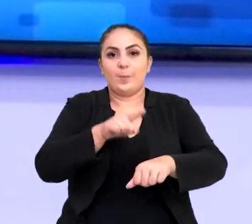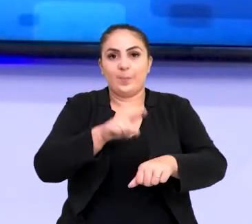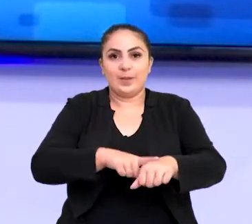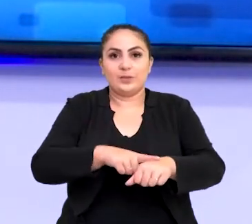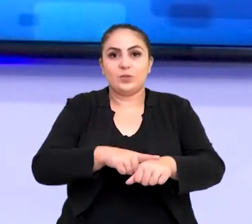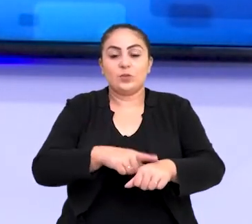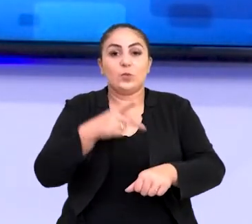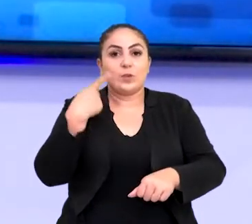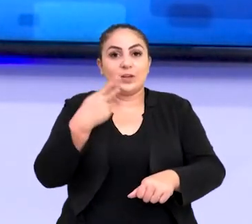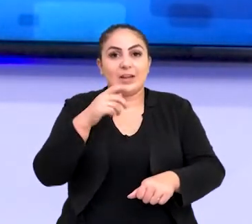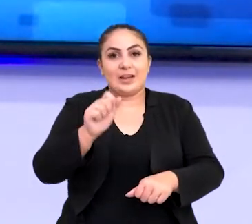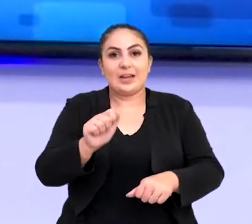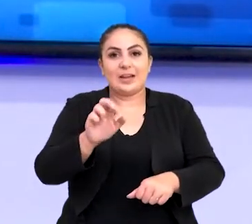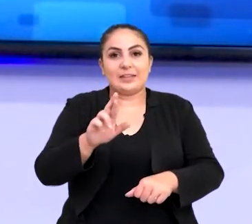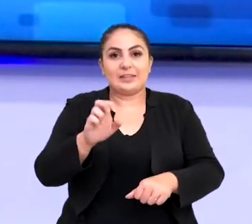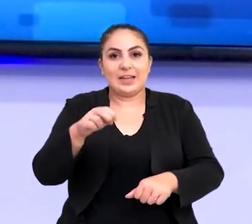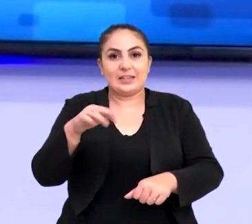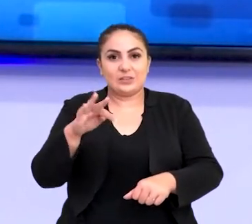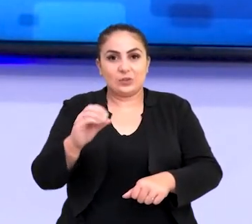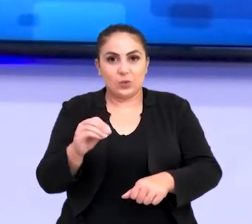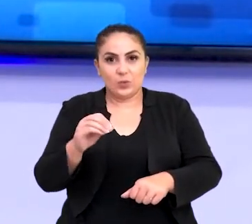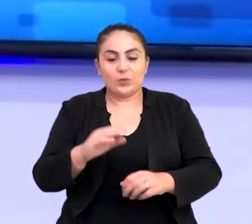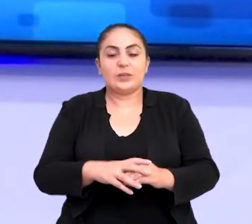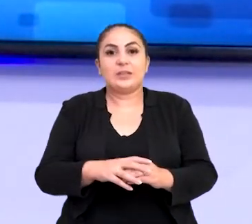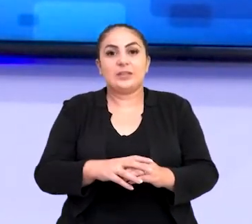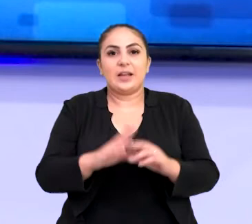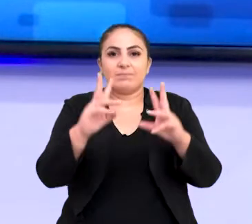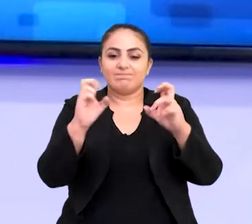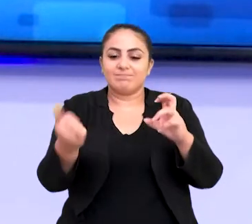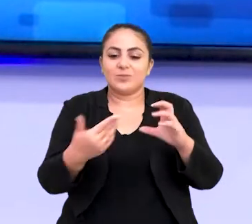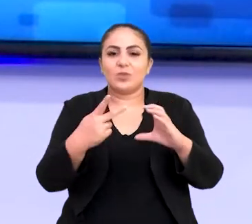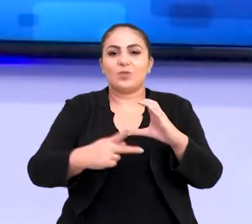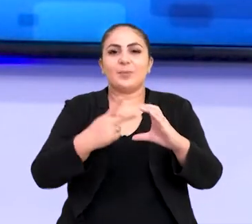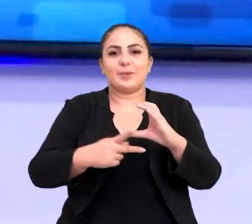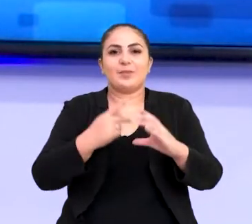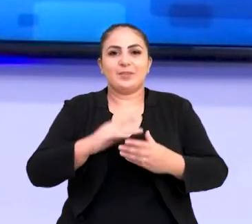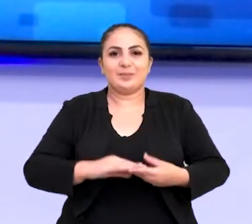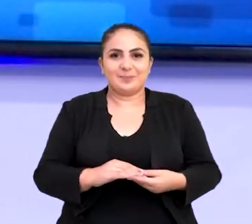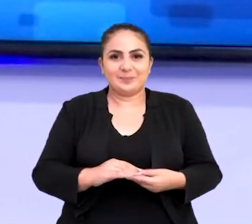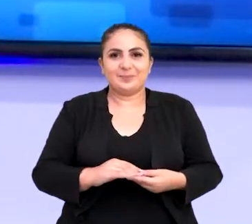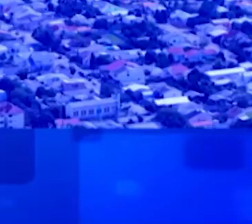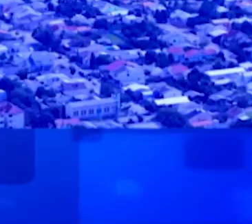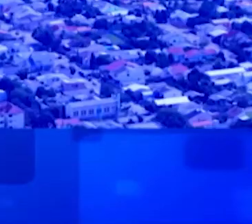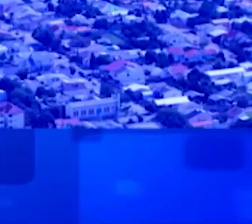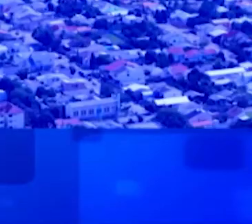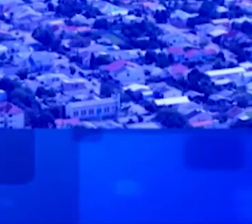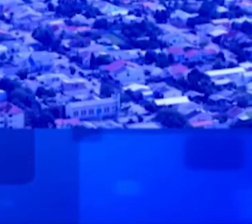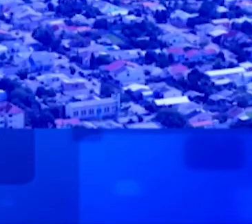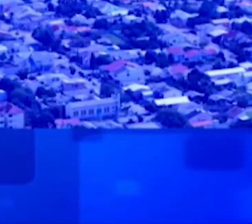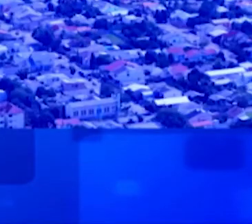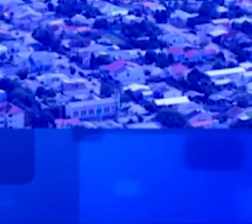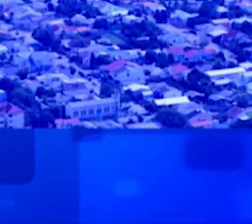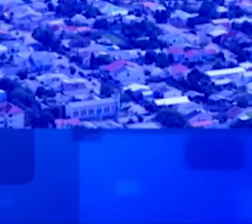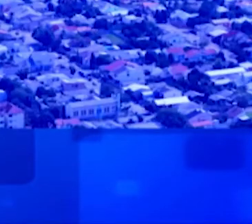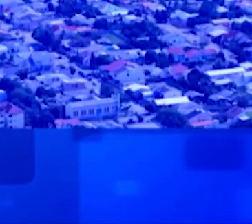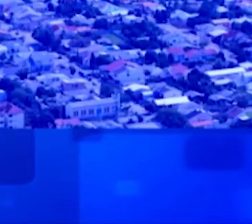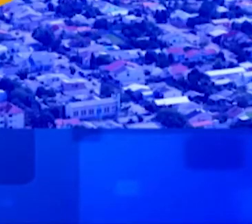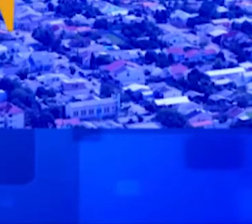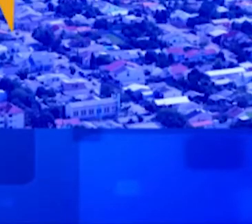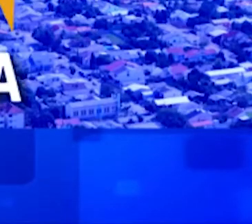melhores momentos do vereador Ernesto dos Santos na série O Novo Legislativo.